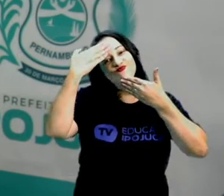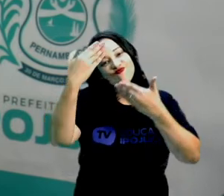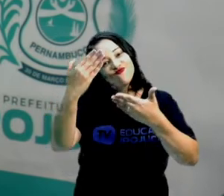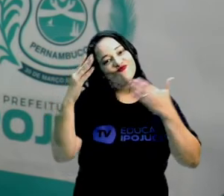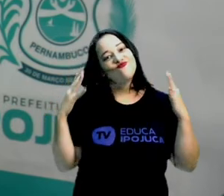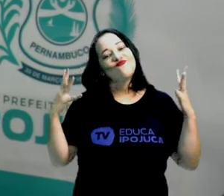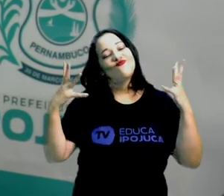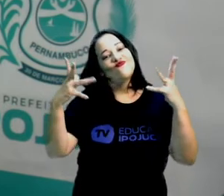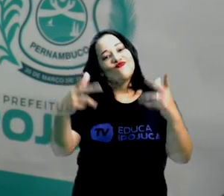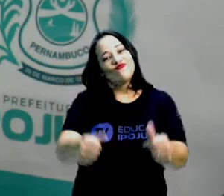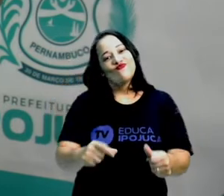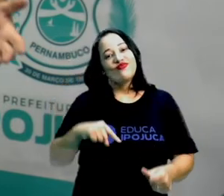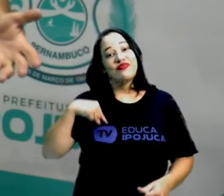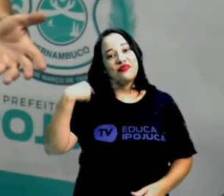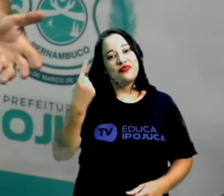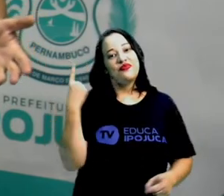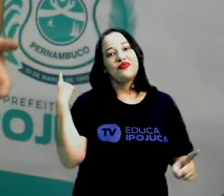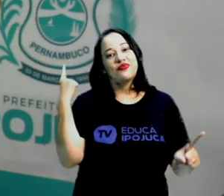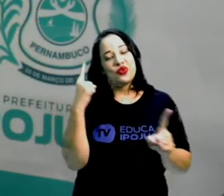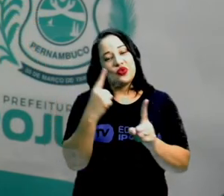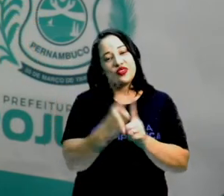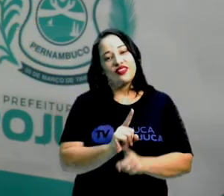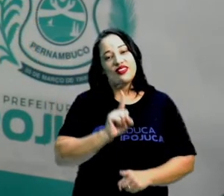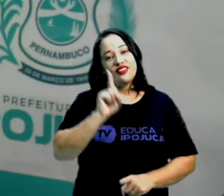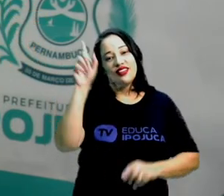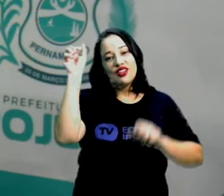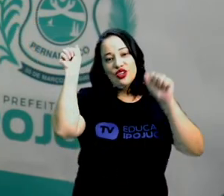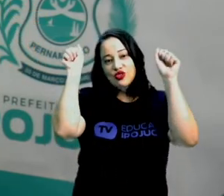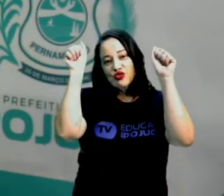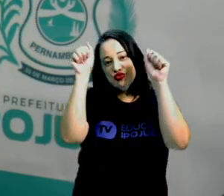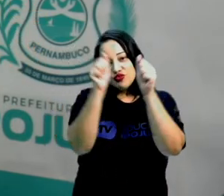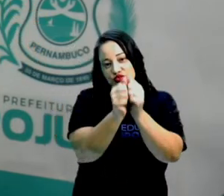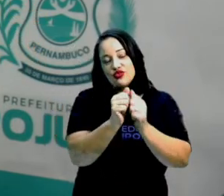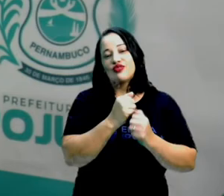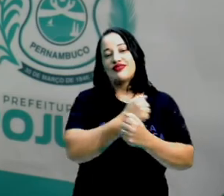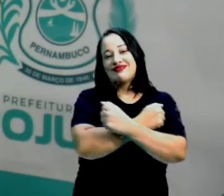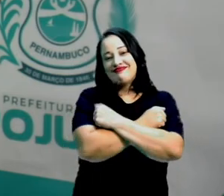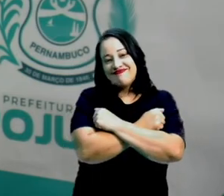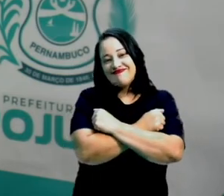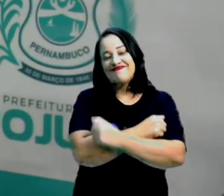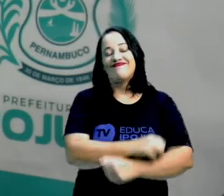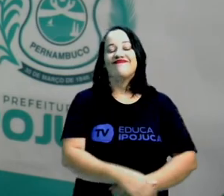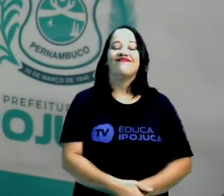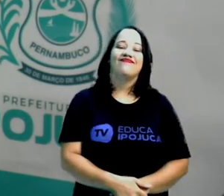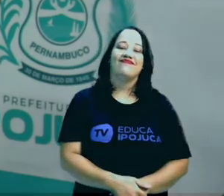a todos. Nos vemos na próxima aula. Fiquem com Deus e um abraço.